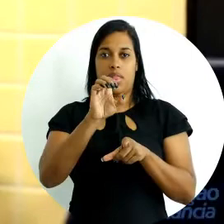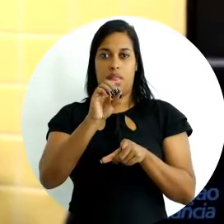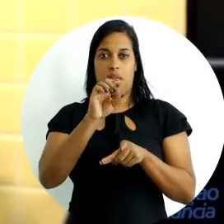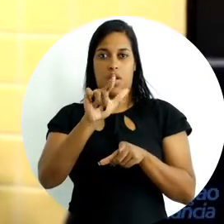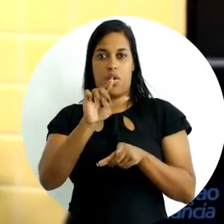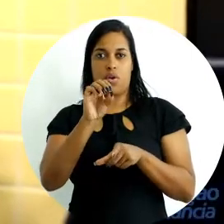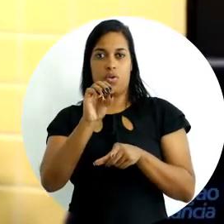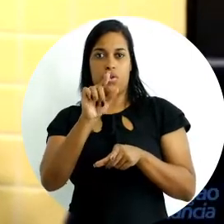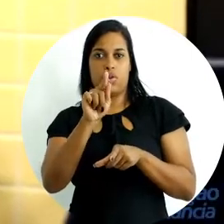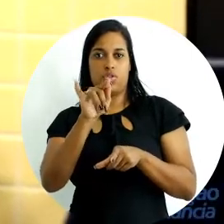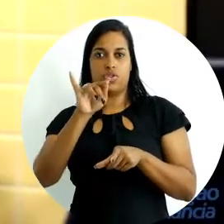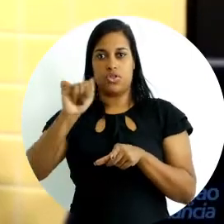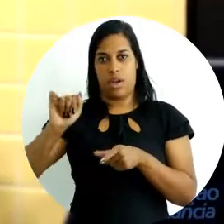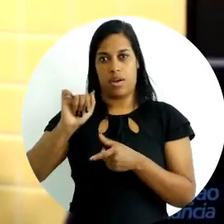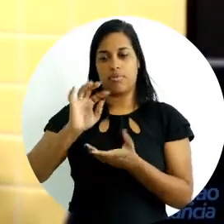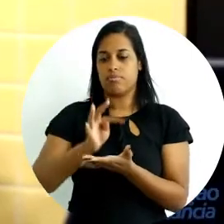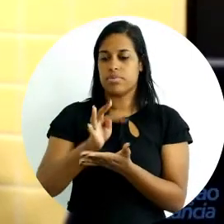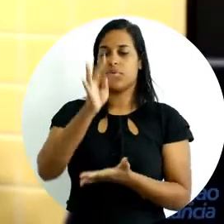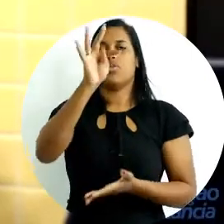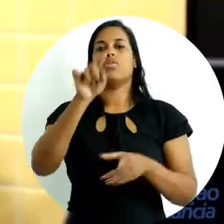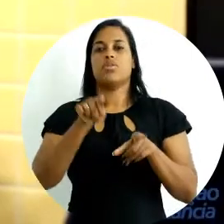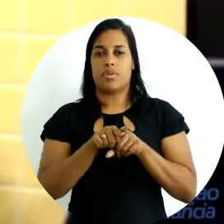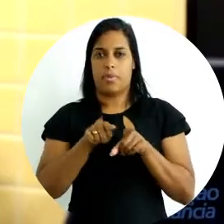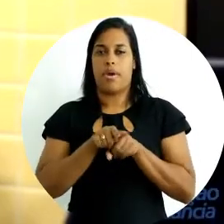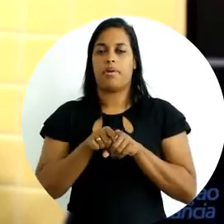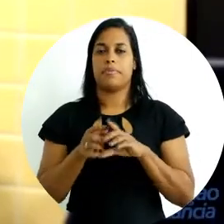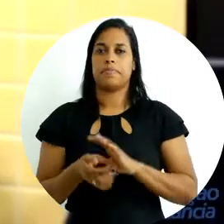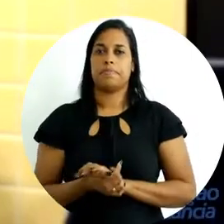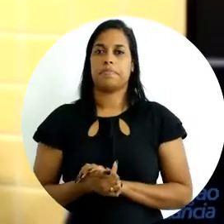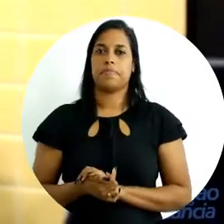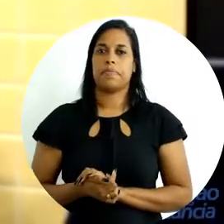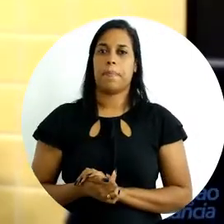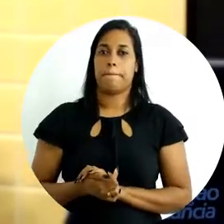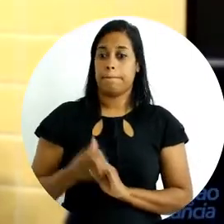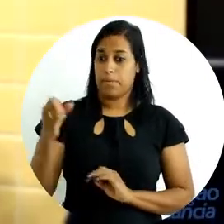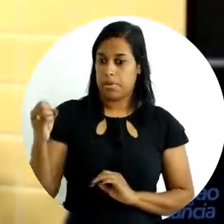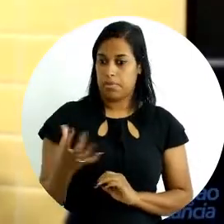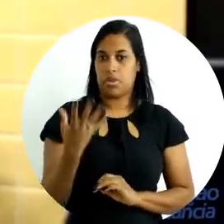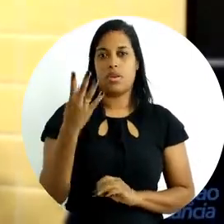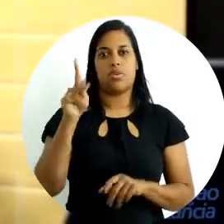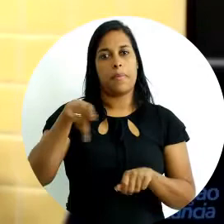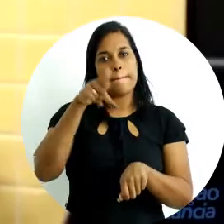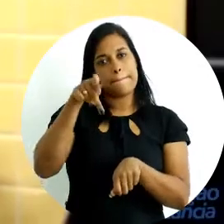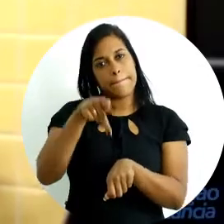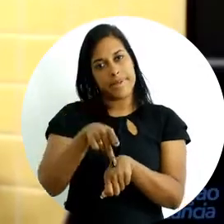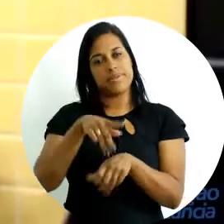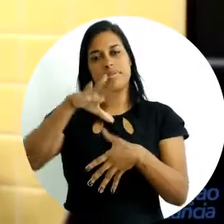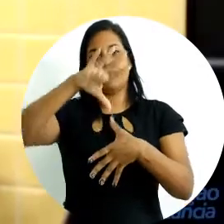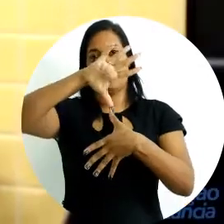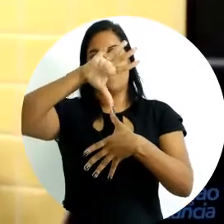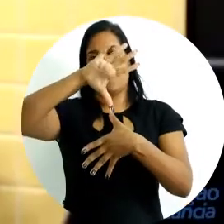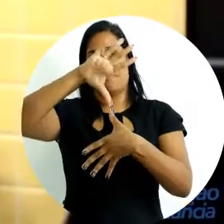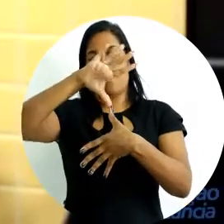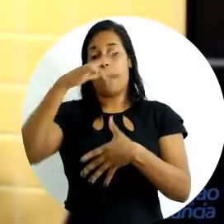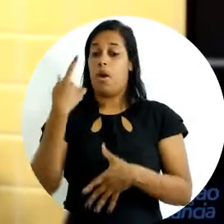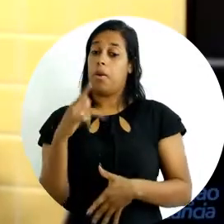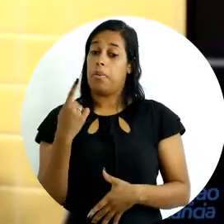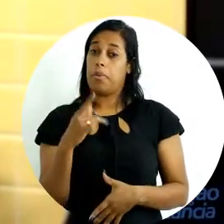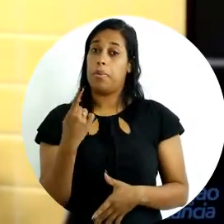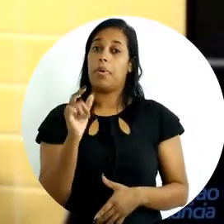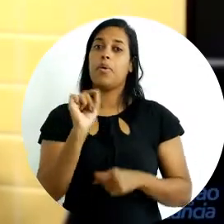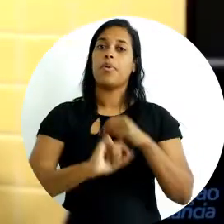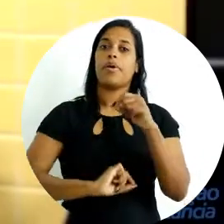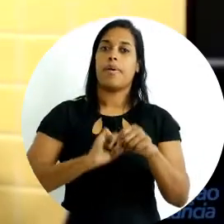Então isso se tornava um empecilho para transformar Portugal em uma moderna nação europeia.